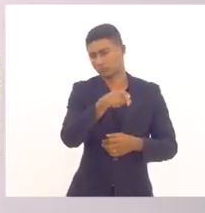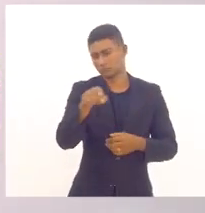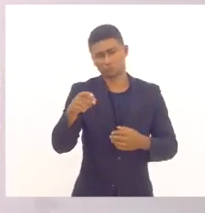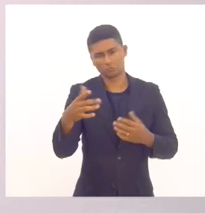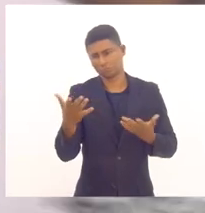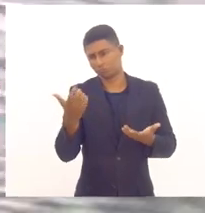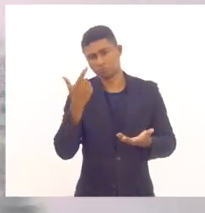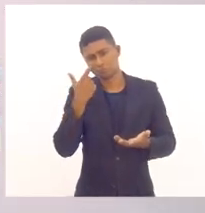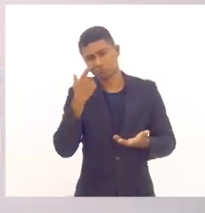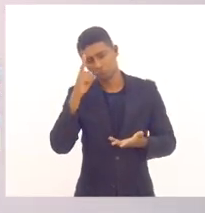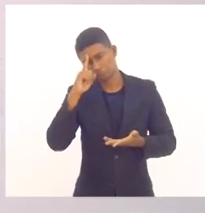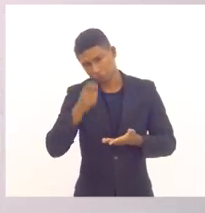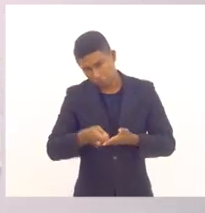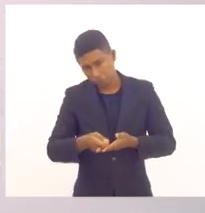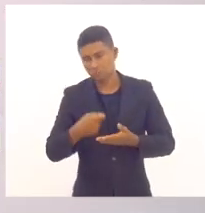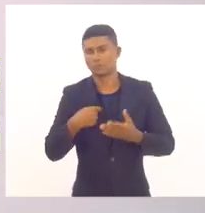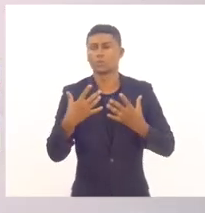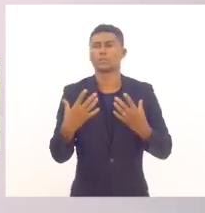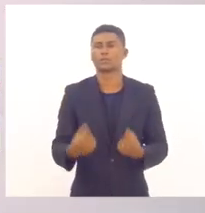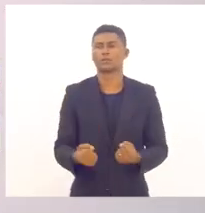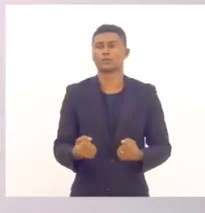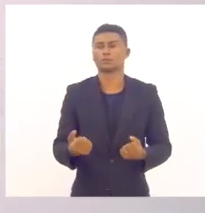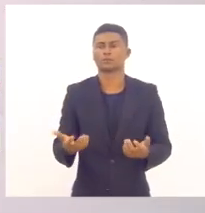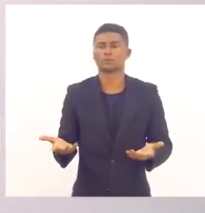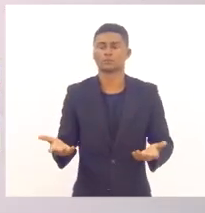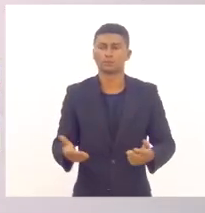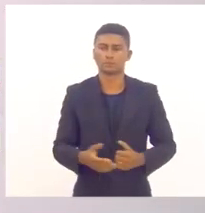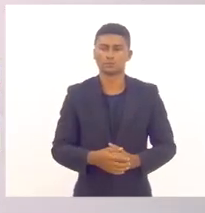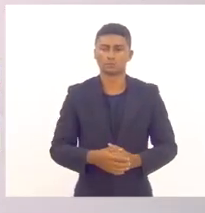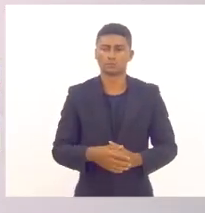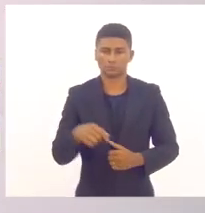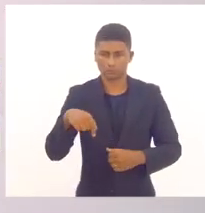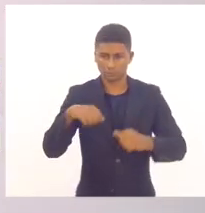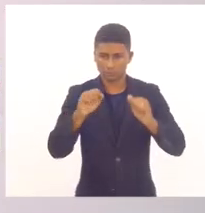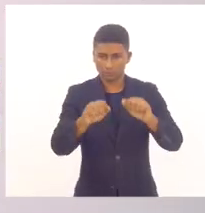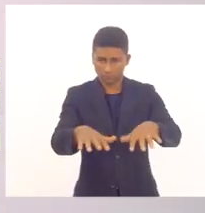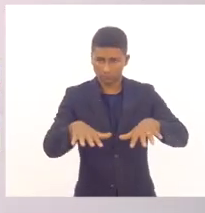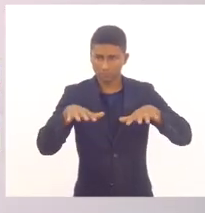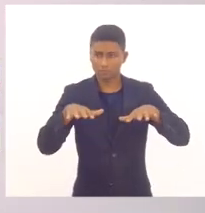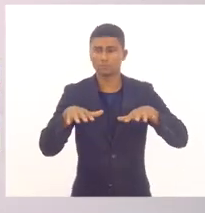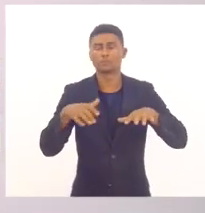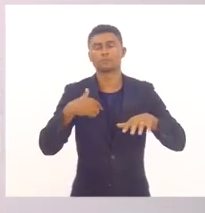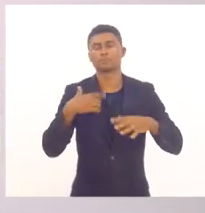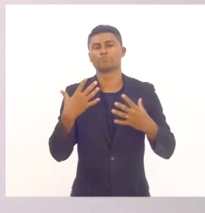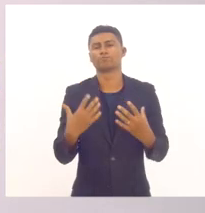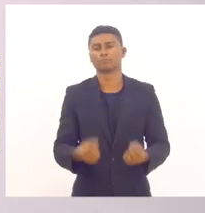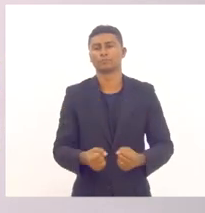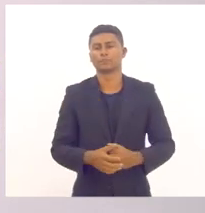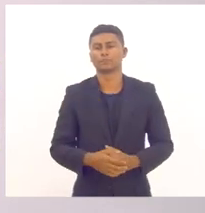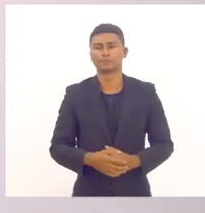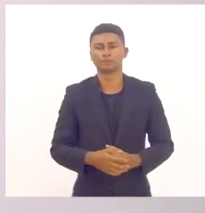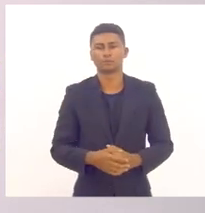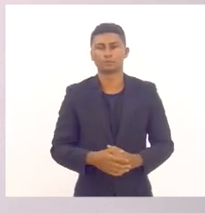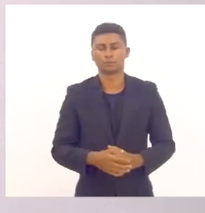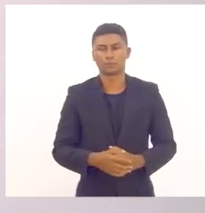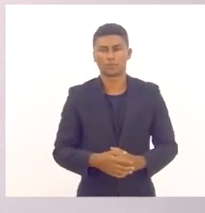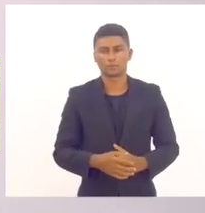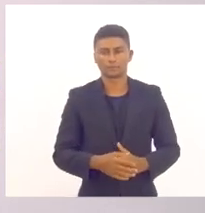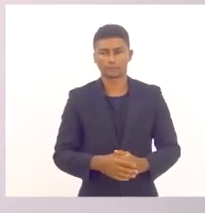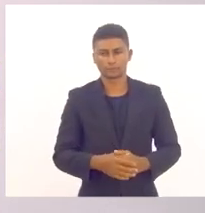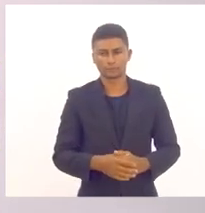a decisão desse nosso plenário aqui, né? Muito bem.